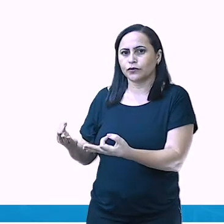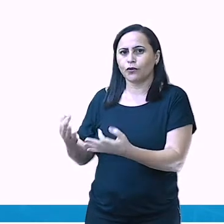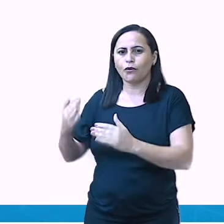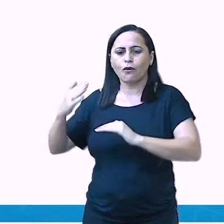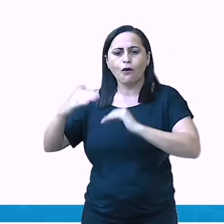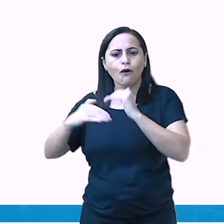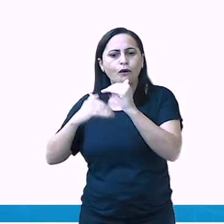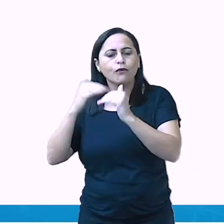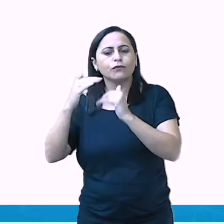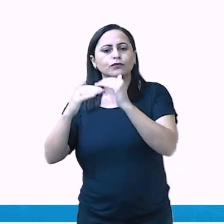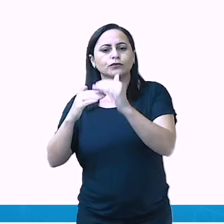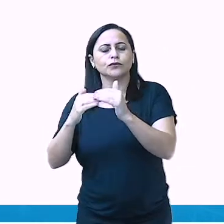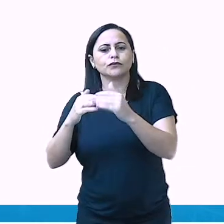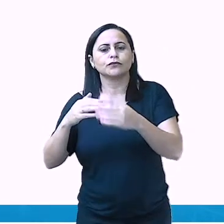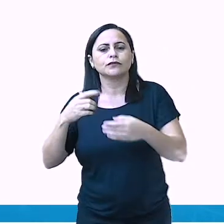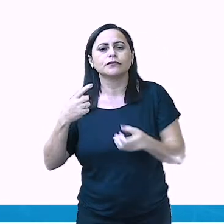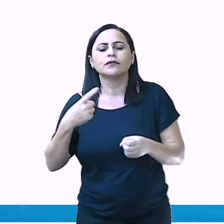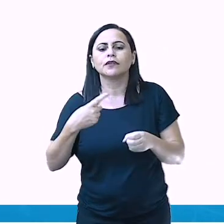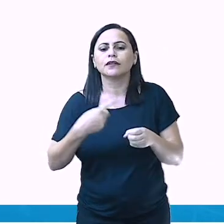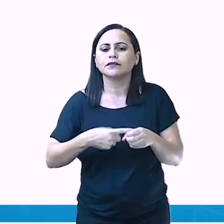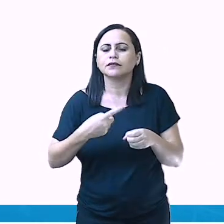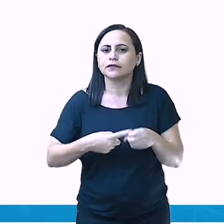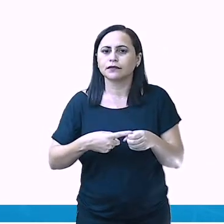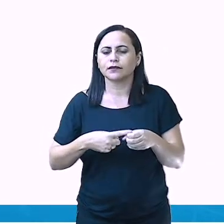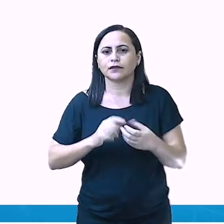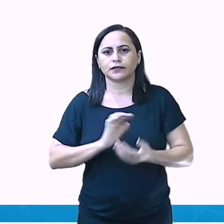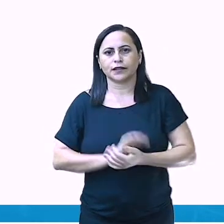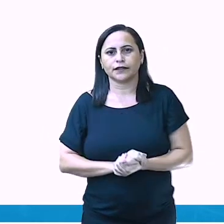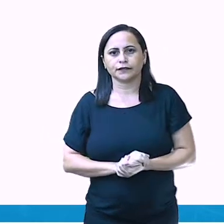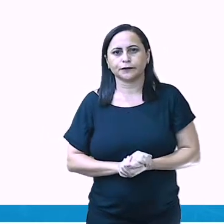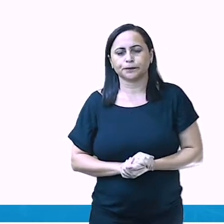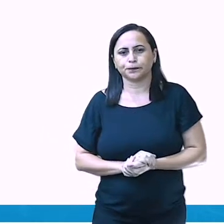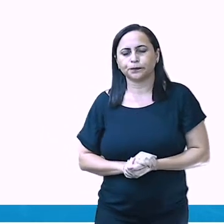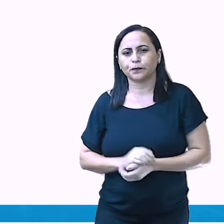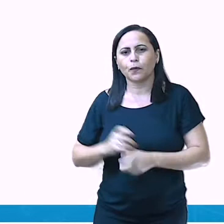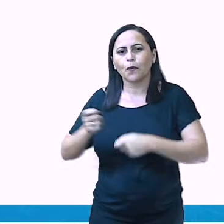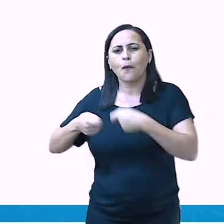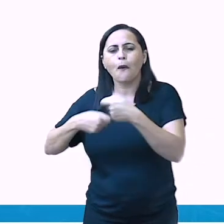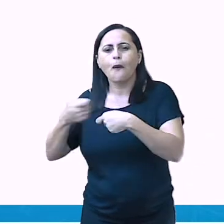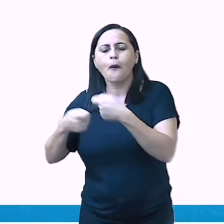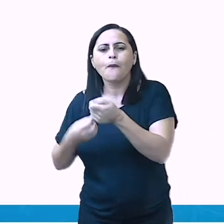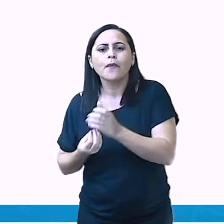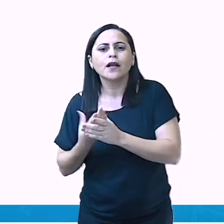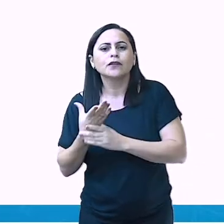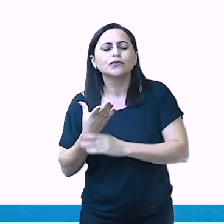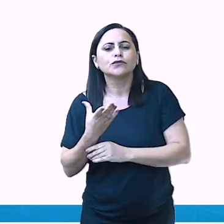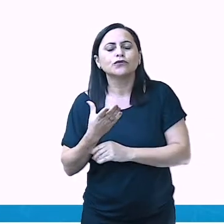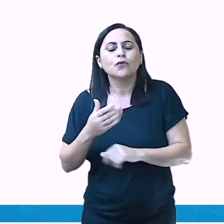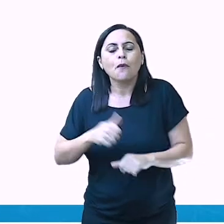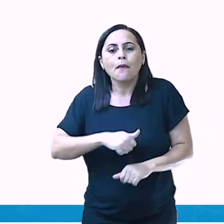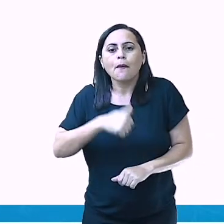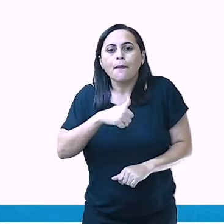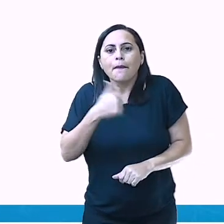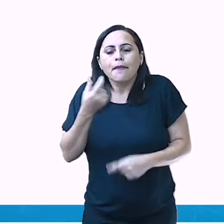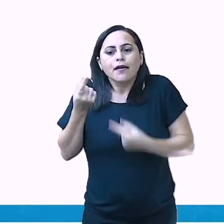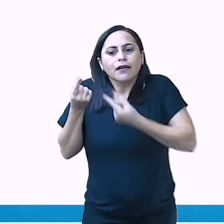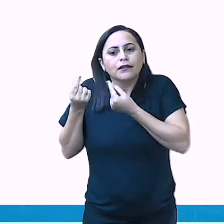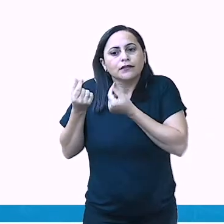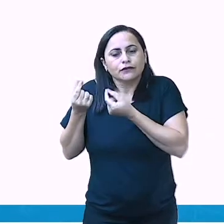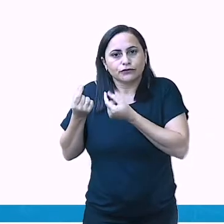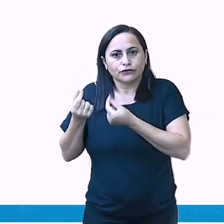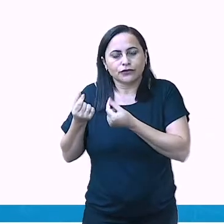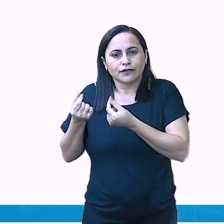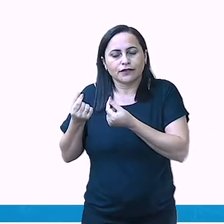cidades. Então, quando começa a surgir, então, as primeiras moedas, né, os primeiros sistemas monetários de